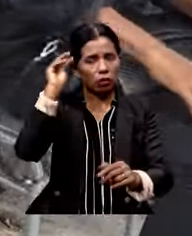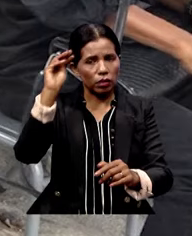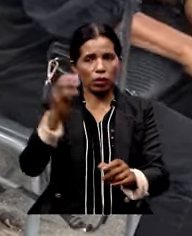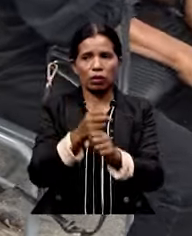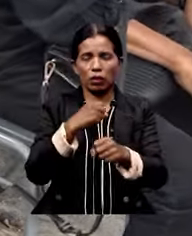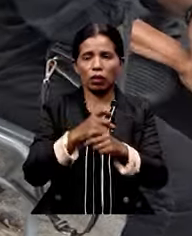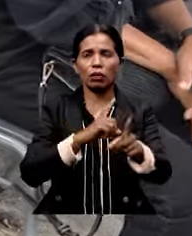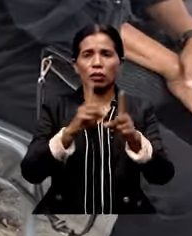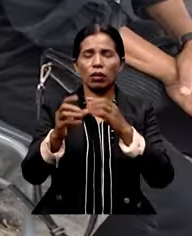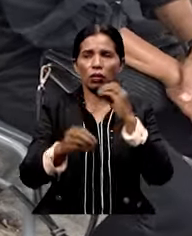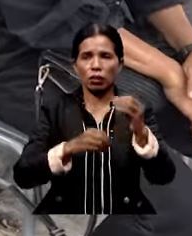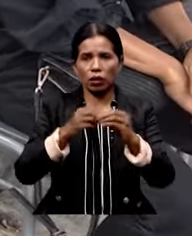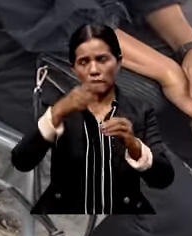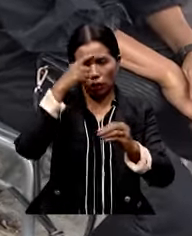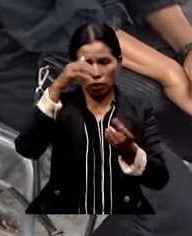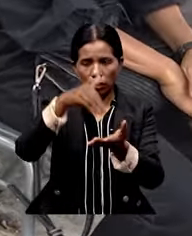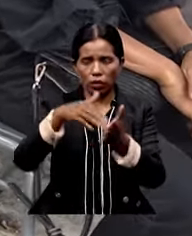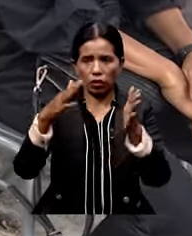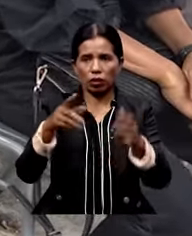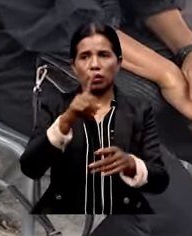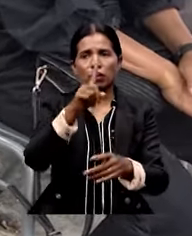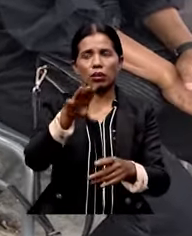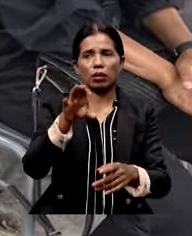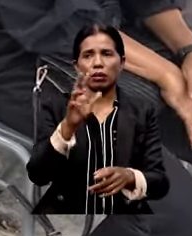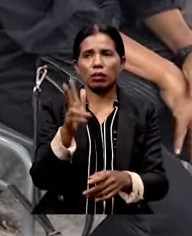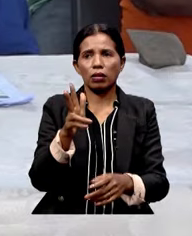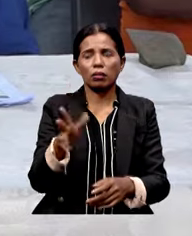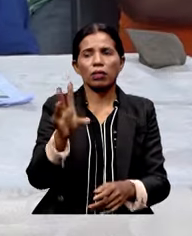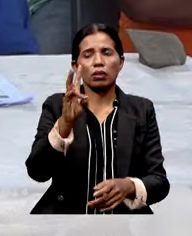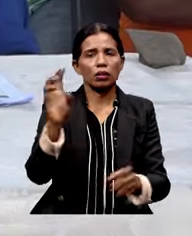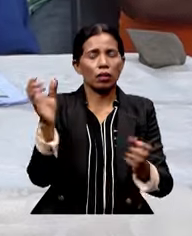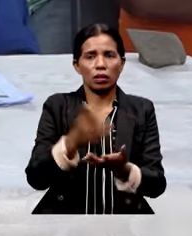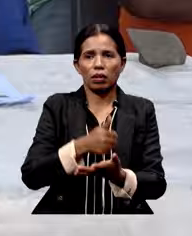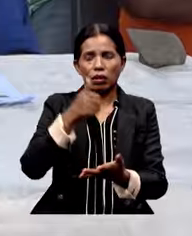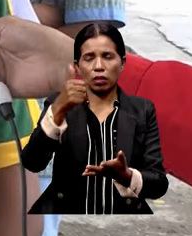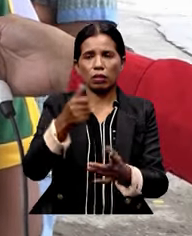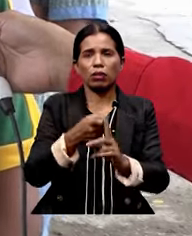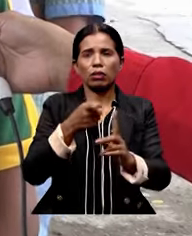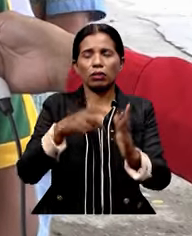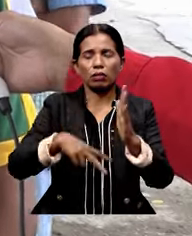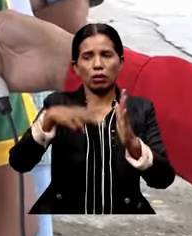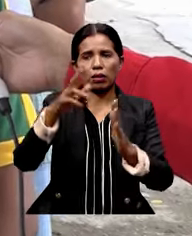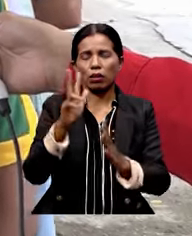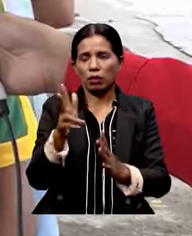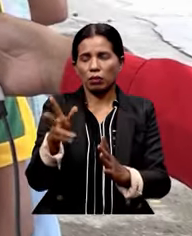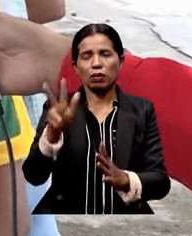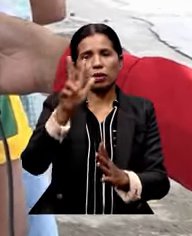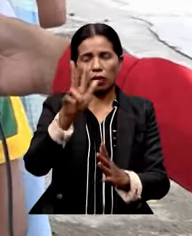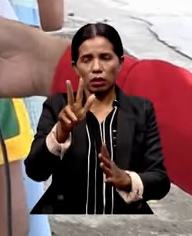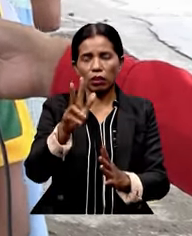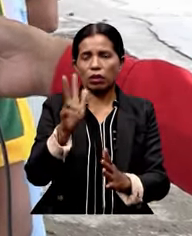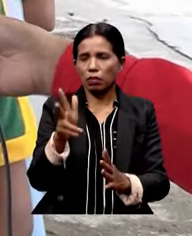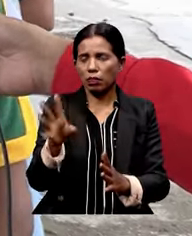atuando clarificação, também estudante, atus ida tolnulu resinhito nebela passa, maioria o valor tolnulu resintolu,